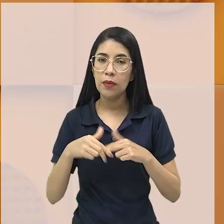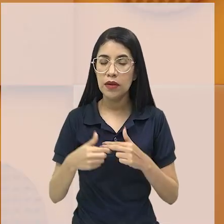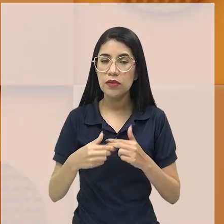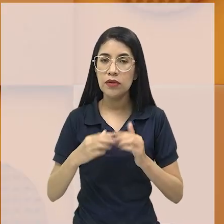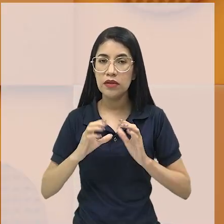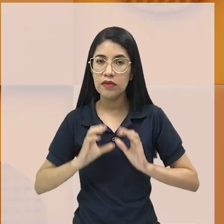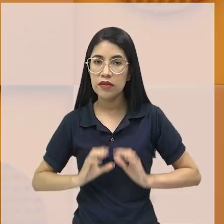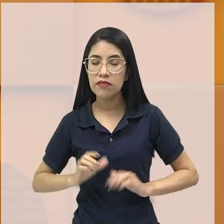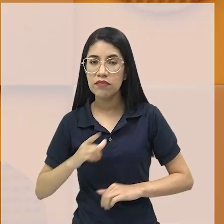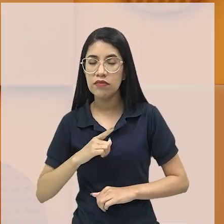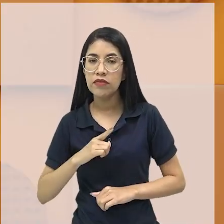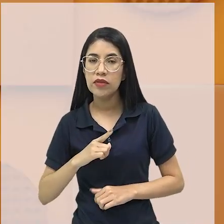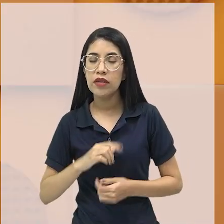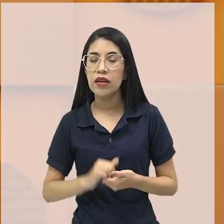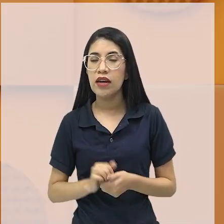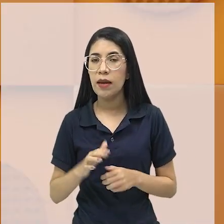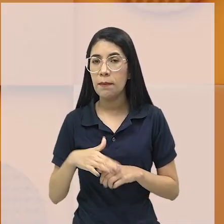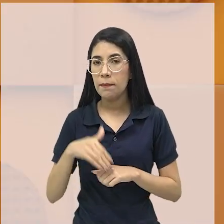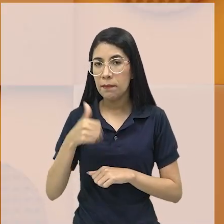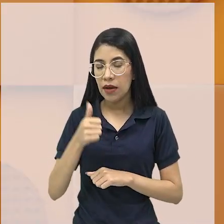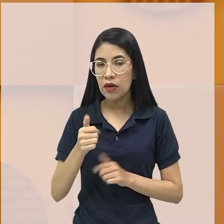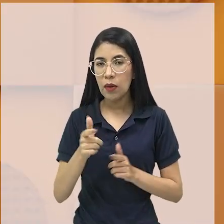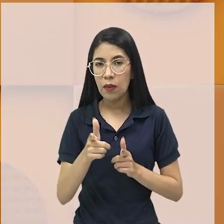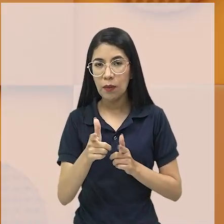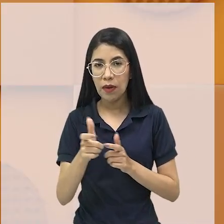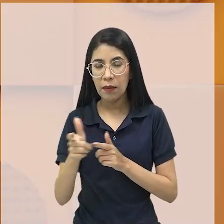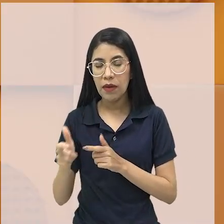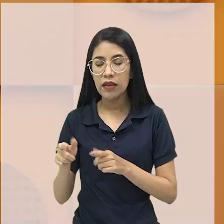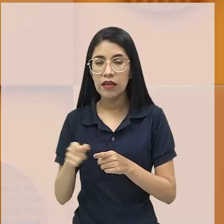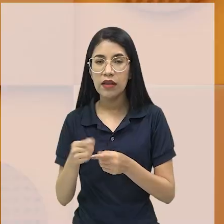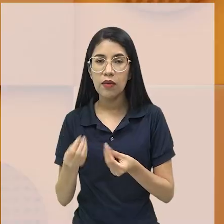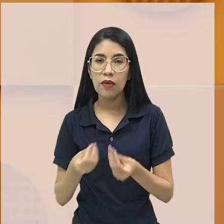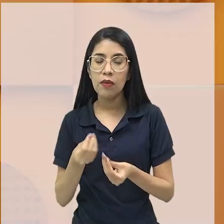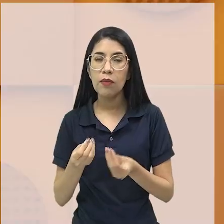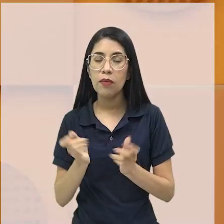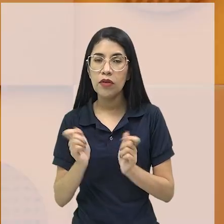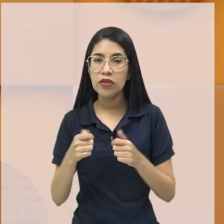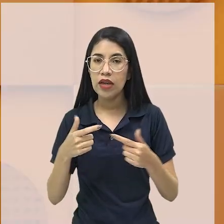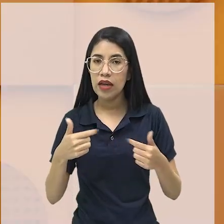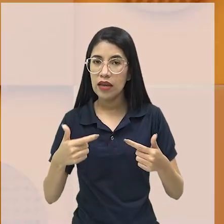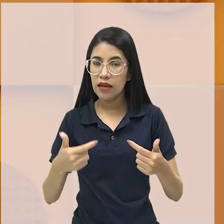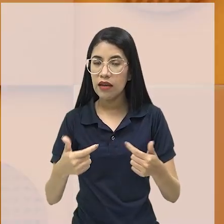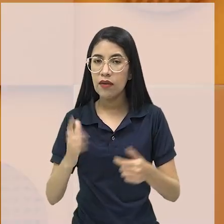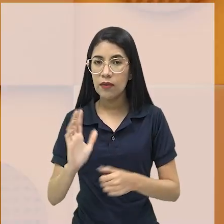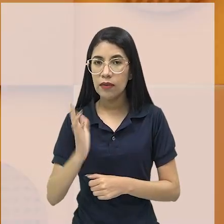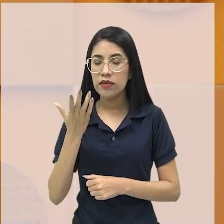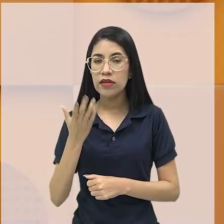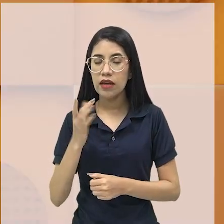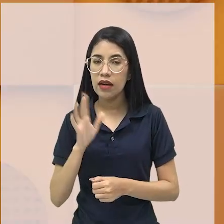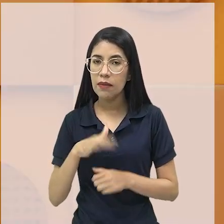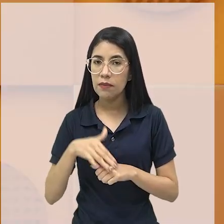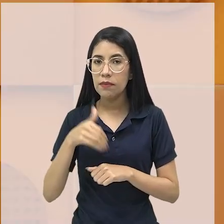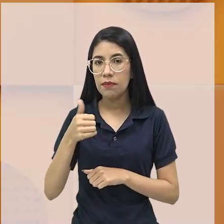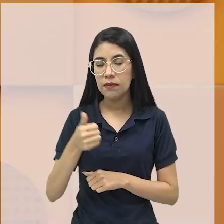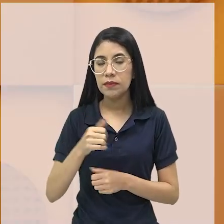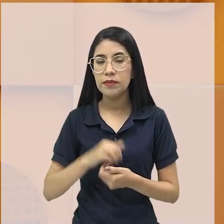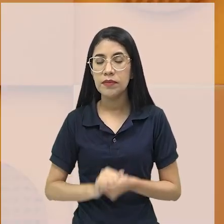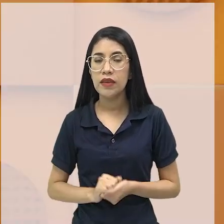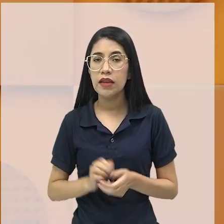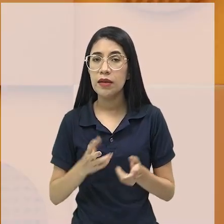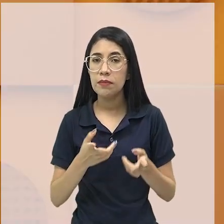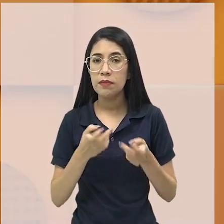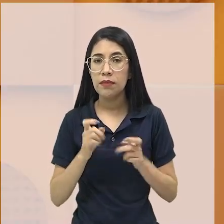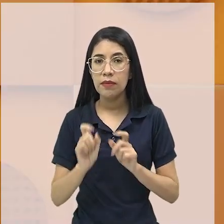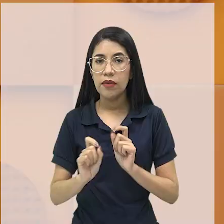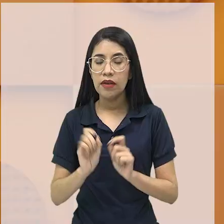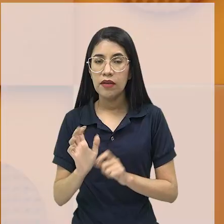armamentos mais eficientes, né? A forma de matar, a forma de guerrear era mais eficiente. Então percebam